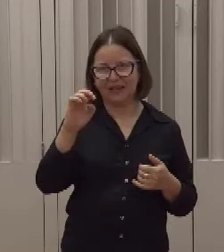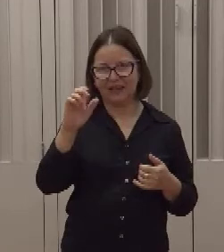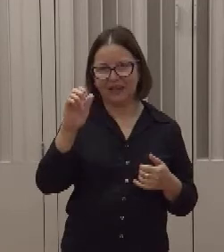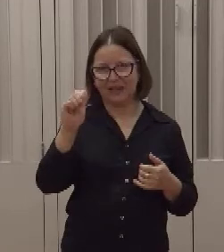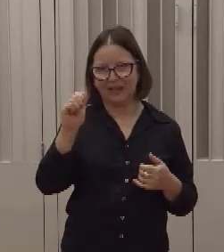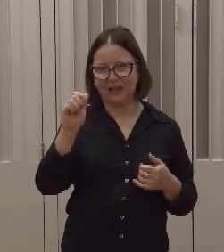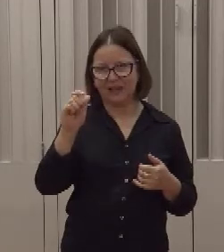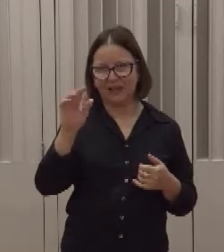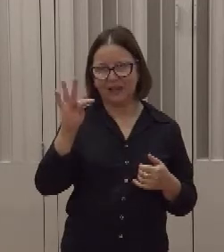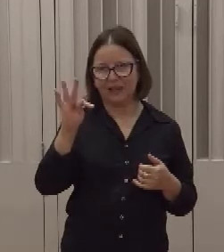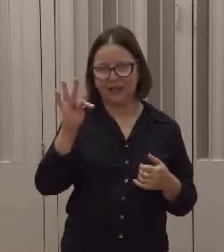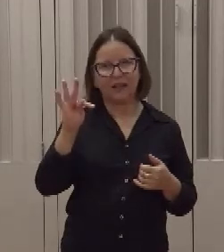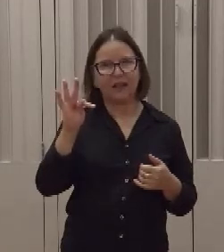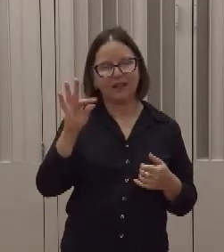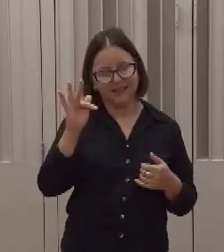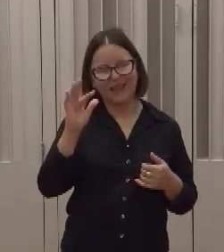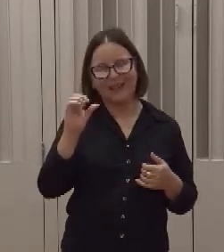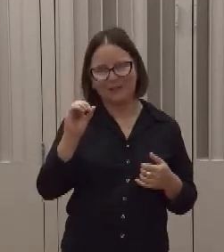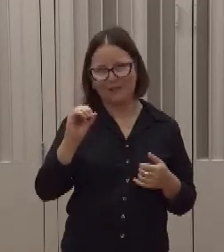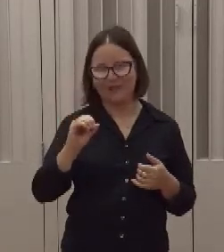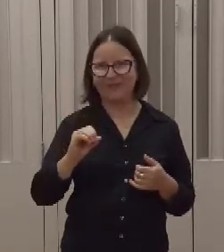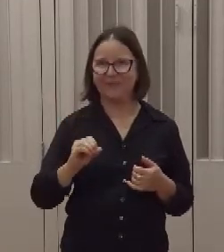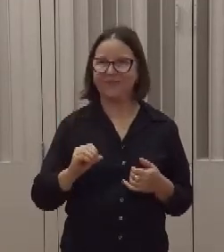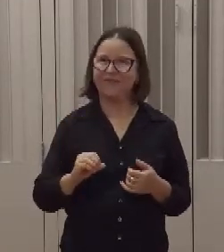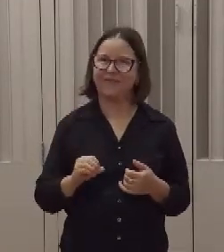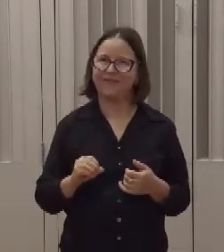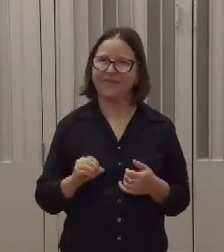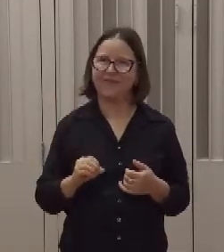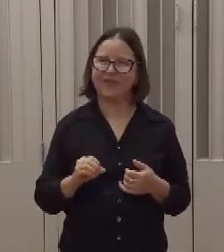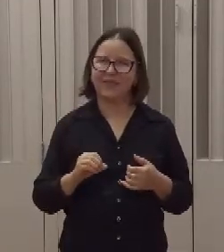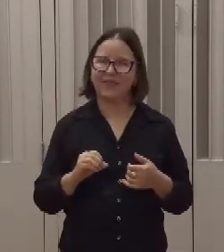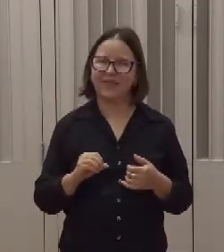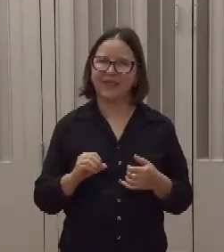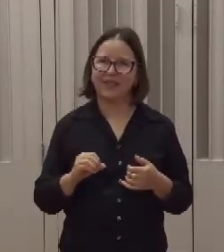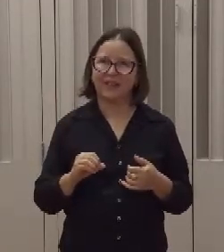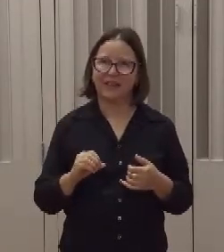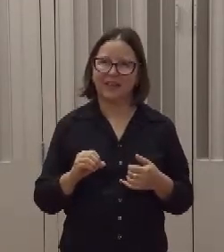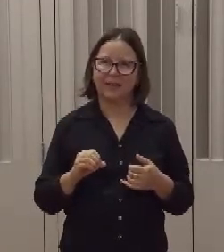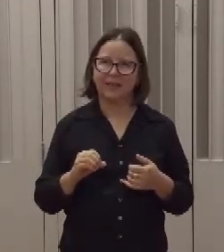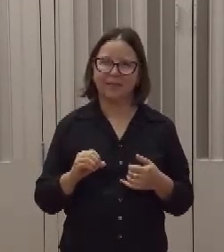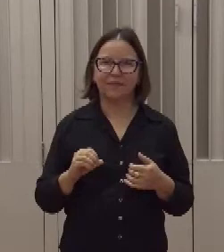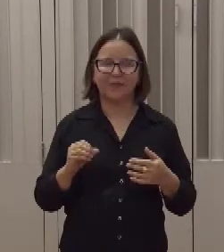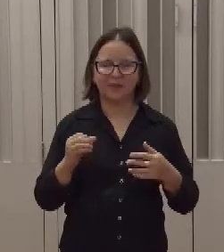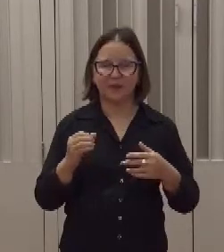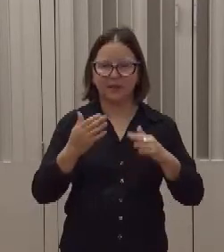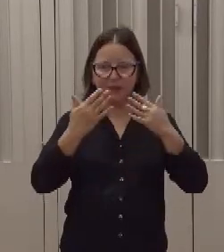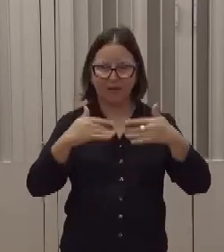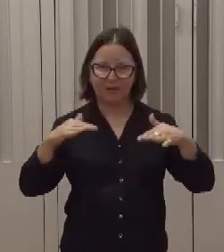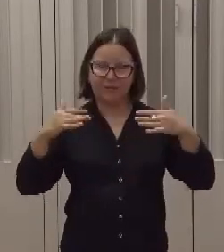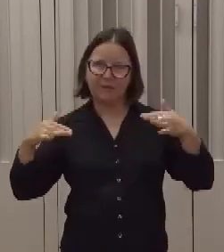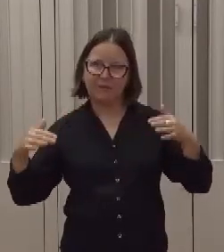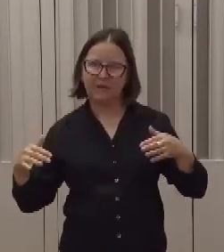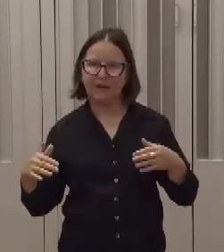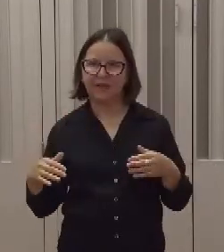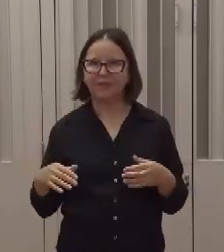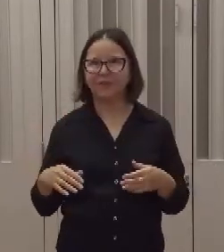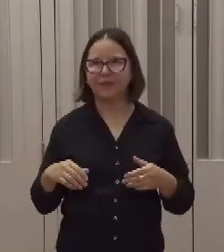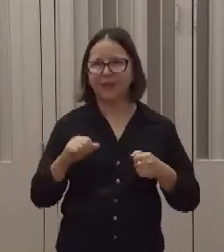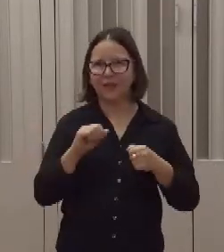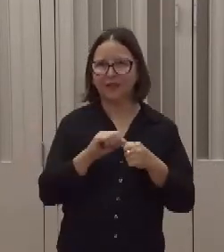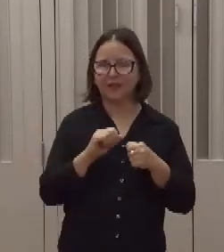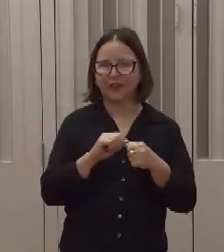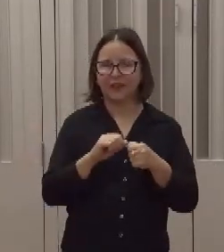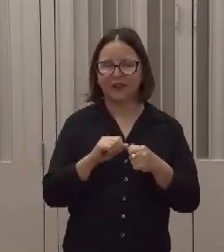Isso foi uma operação de 3 anos, que demorou 3 anos para ser realizada. Ela foi realizada pela Companhia de Telégrafo